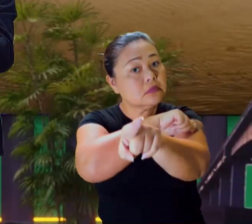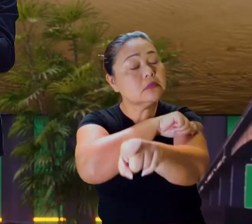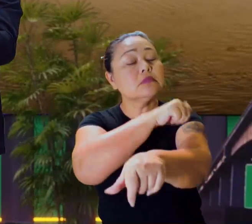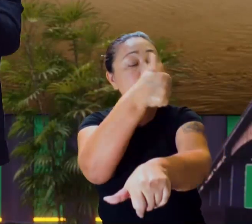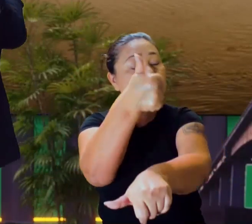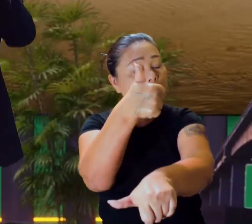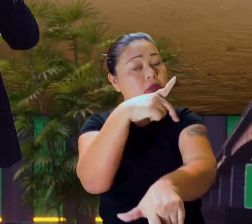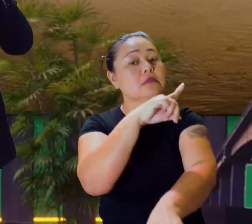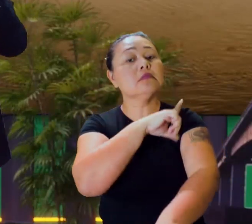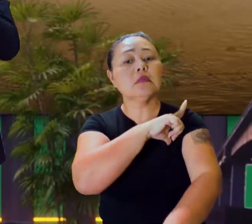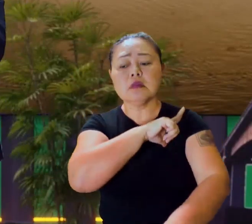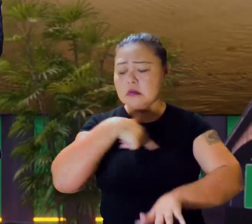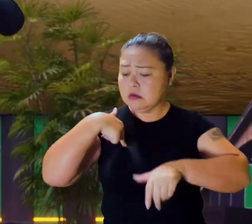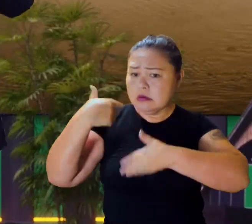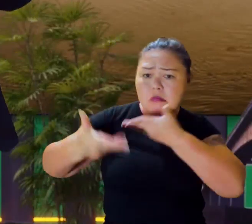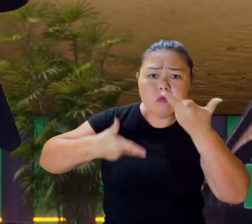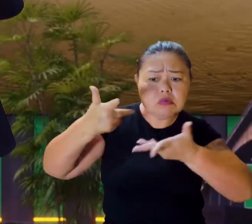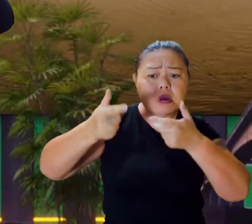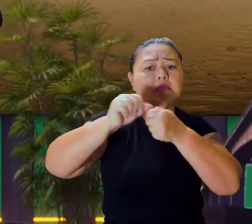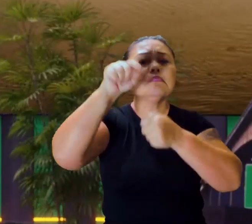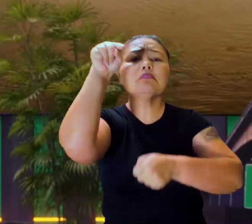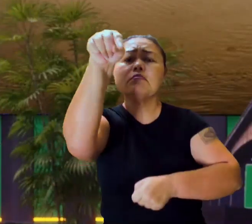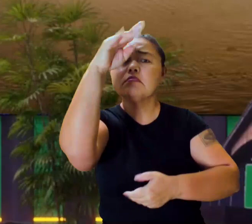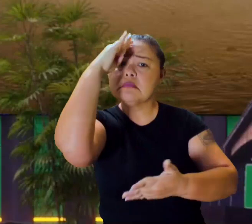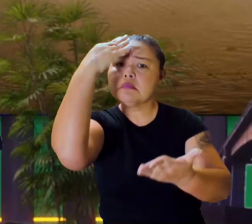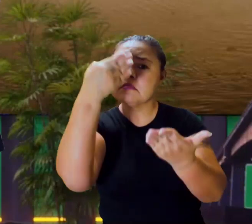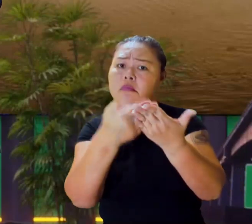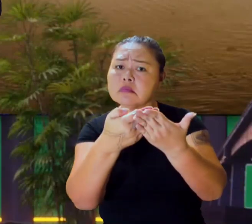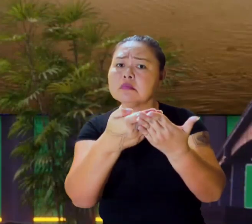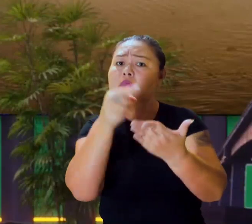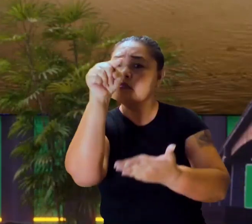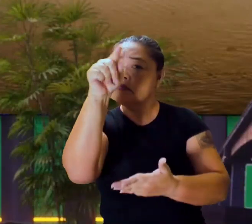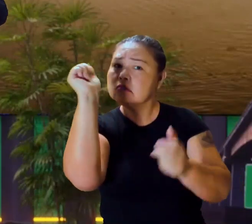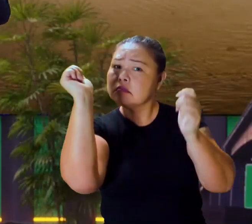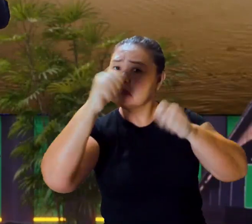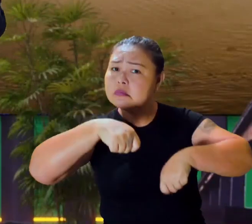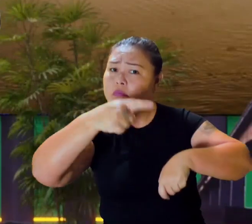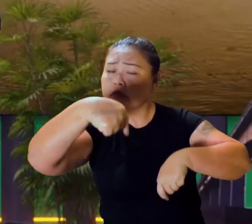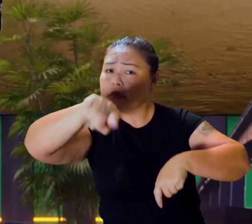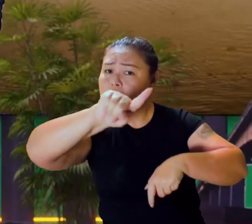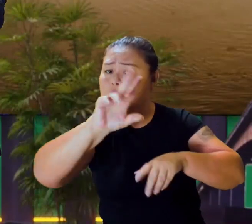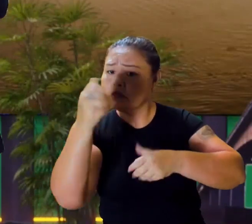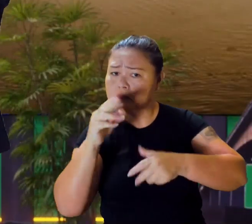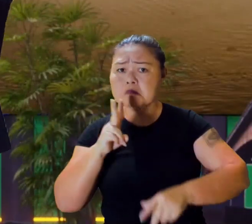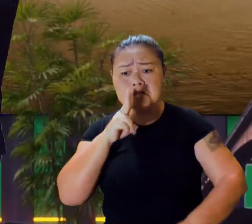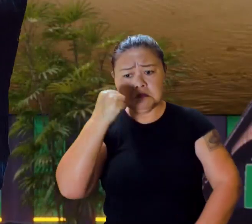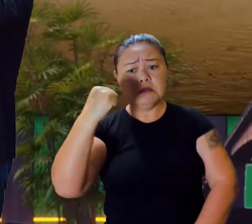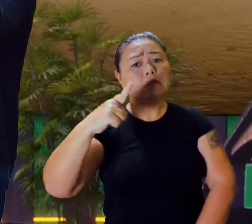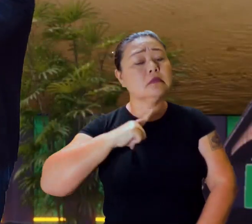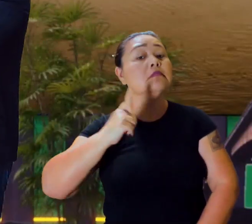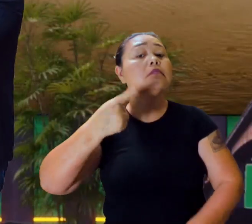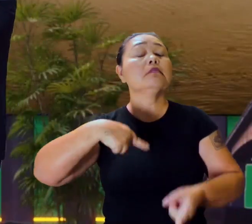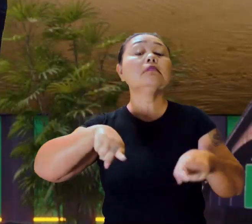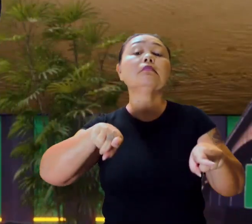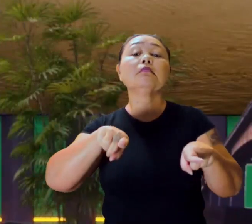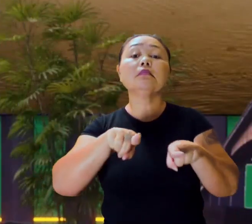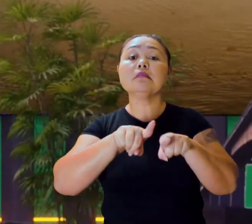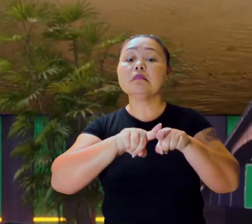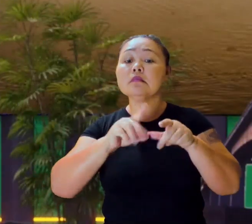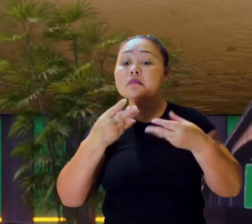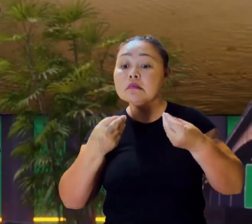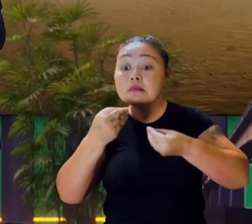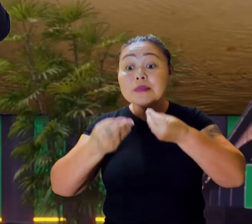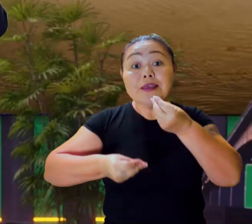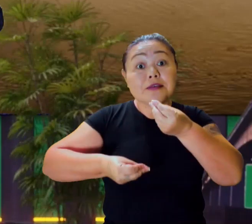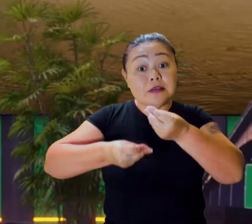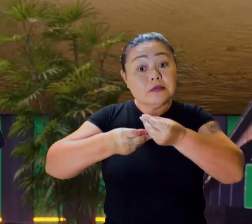isso? A gente faz esse trabalho de motivação porque realmente a gente acredita no seu potencial, na sua força no assessoramento